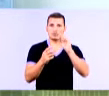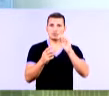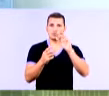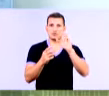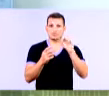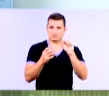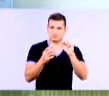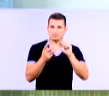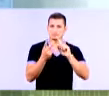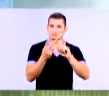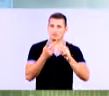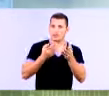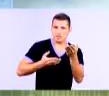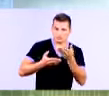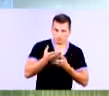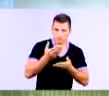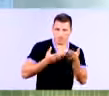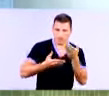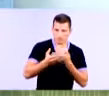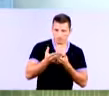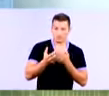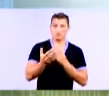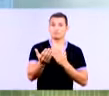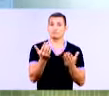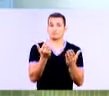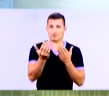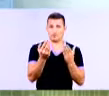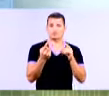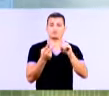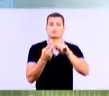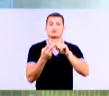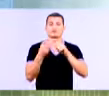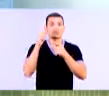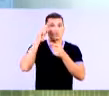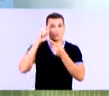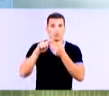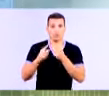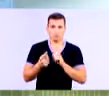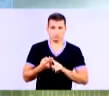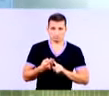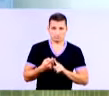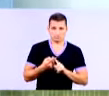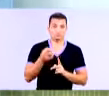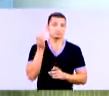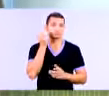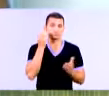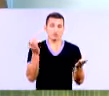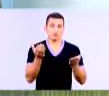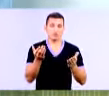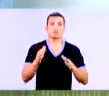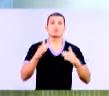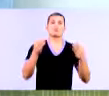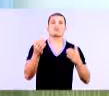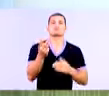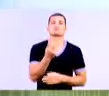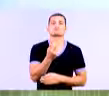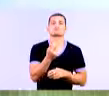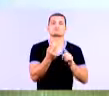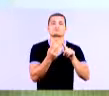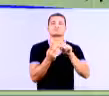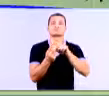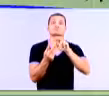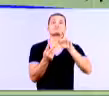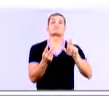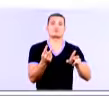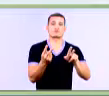relacionais, ok, que eles comparam, e os operadores lógicos, que a gente vai ver agora quais são as diferenças entre um